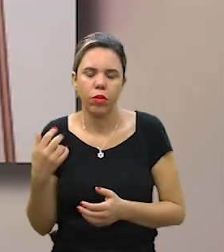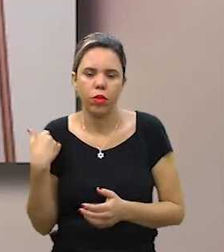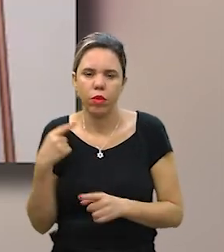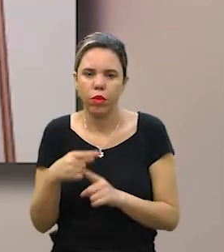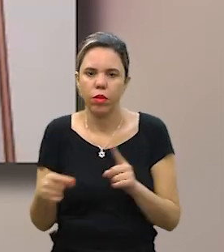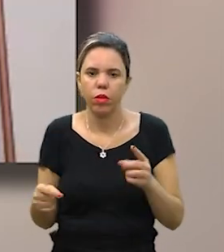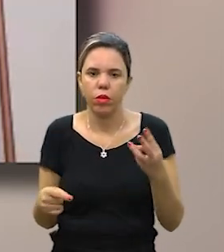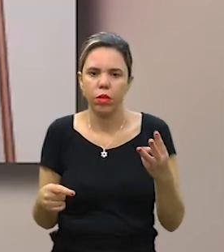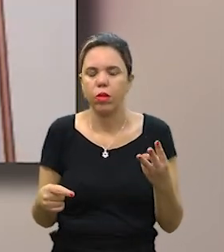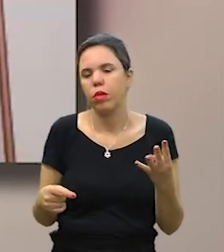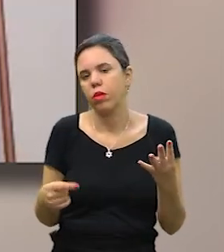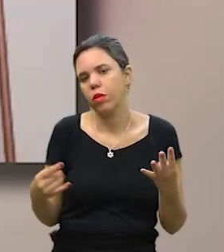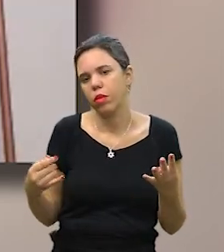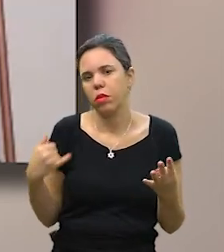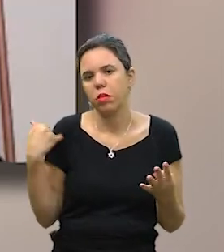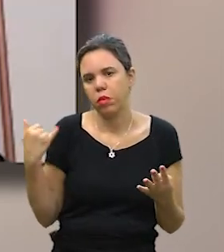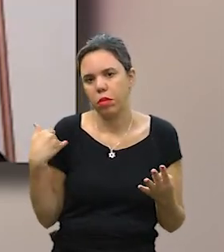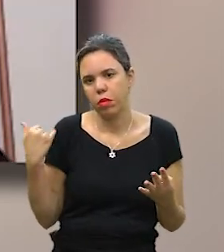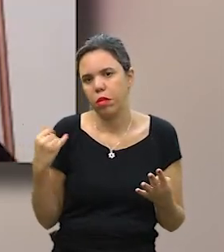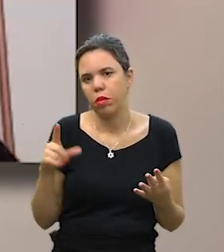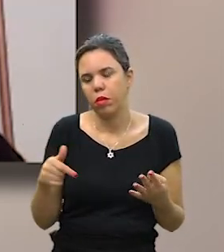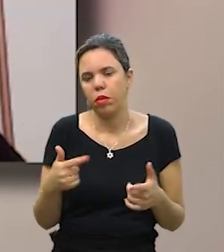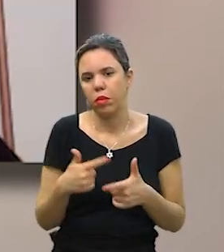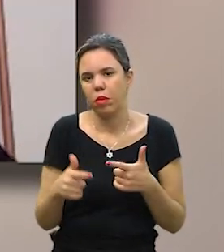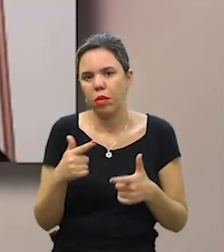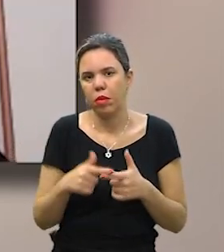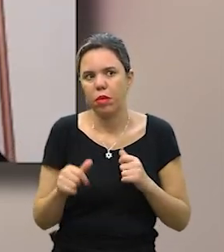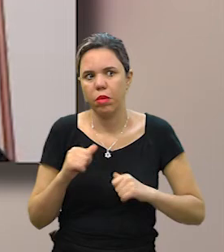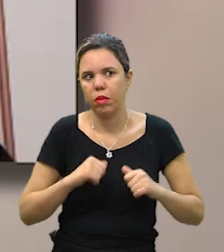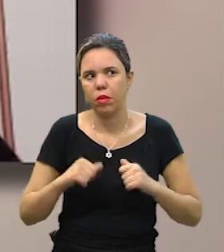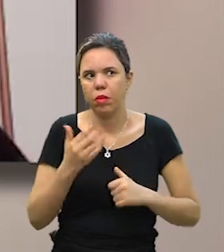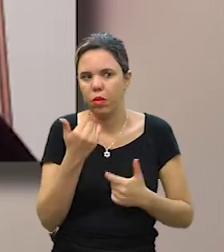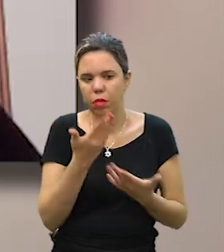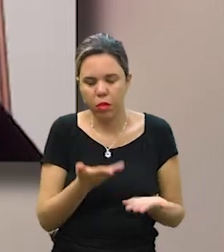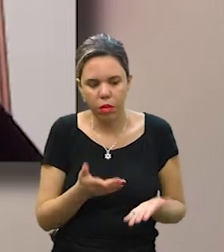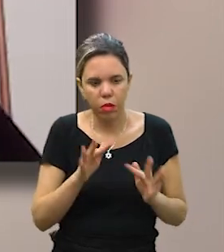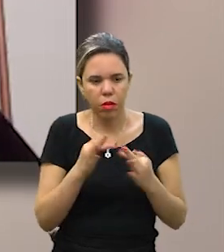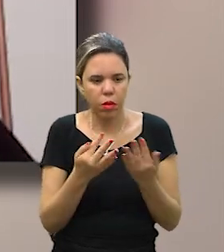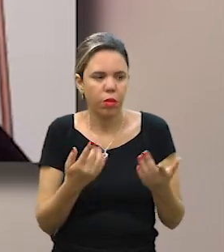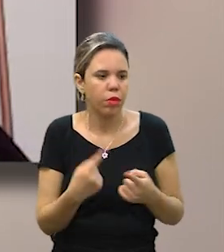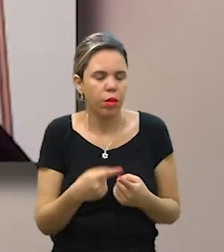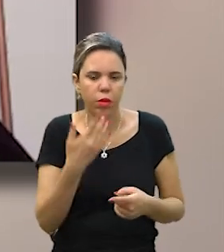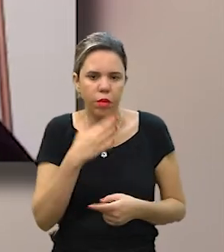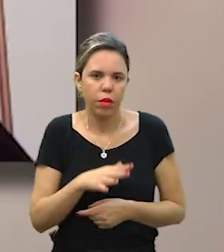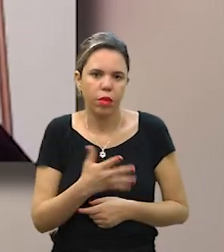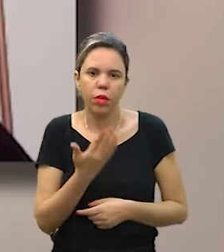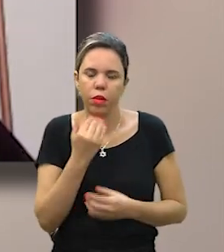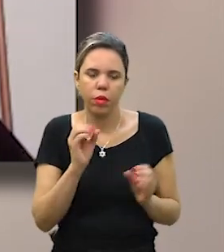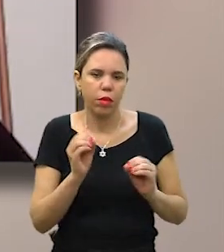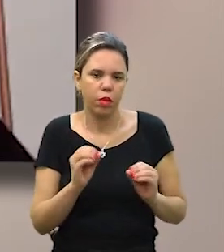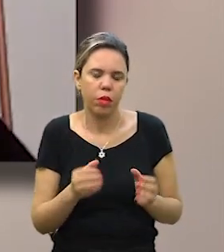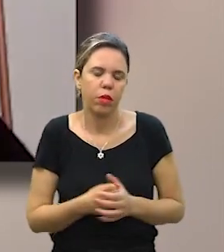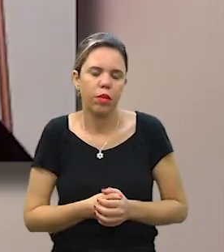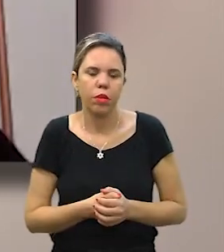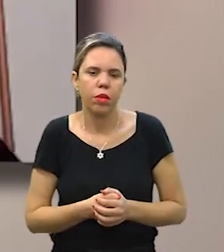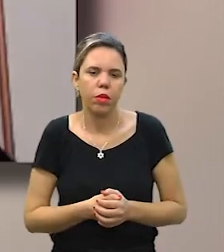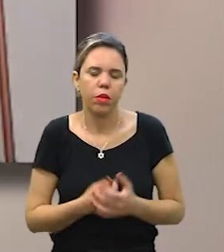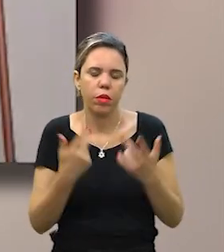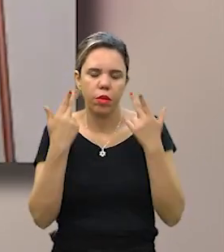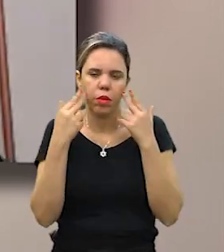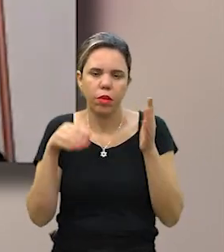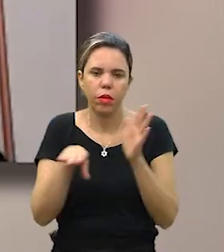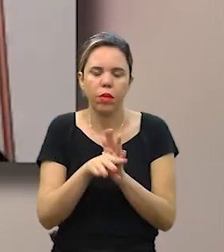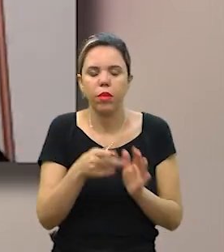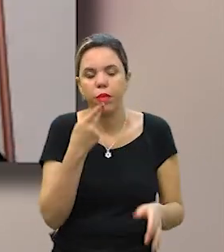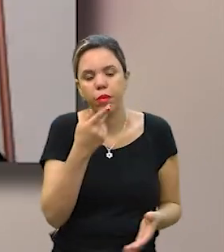2 aninhos e meio, 3, 4 anos, aquele desespero ali dos pais porque essa criança não come. Muito